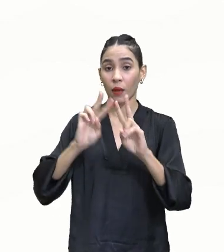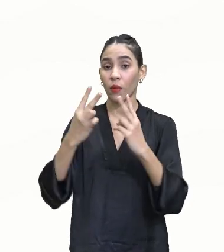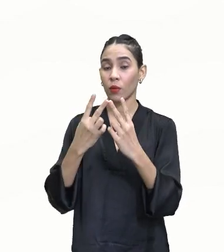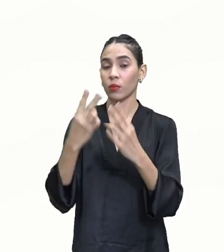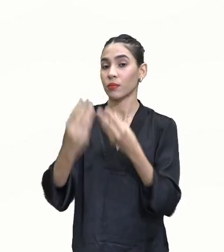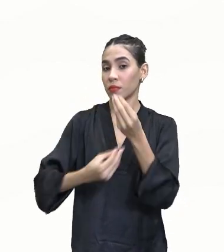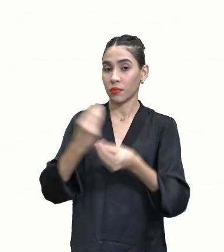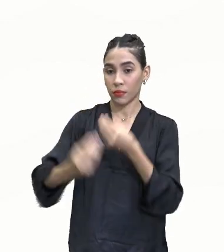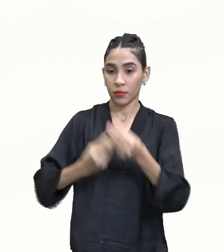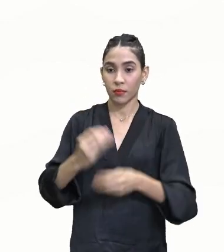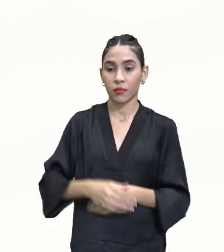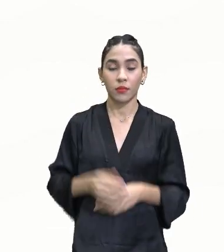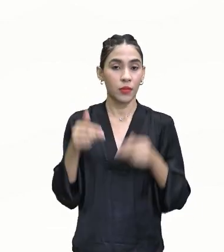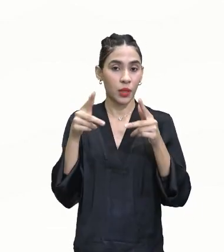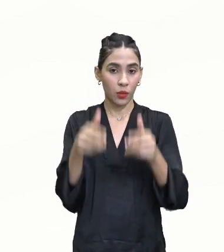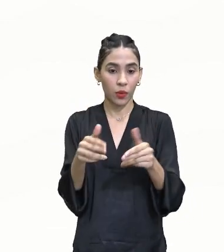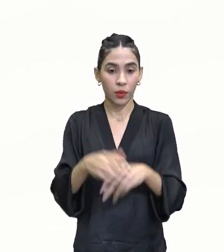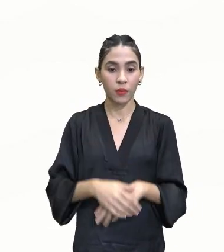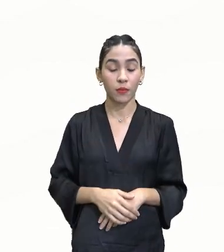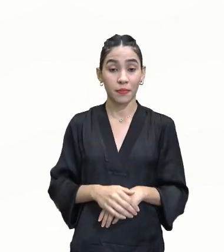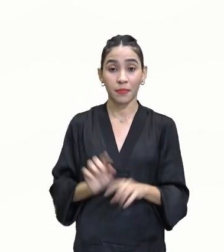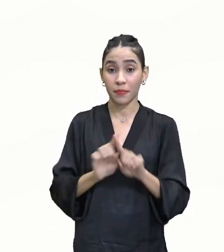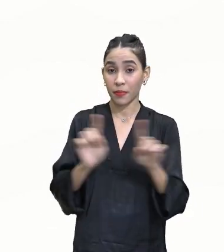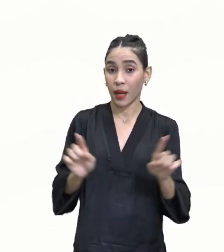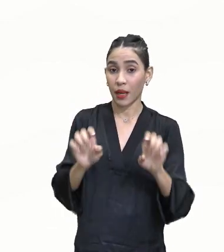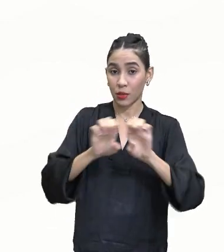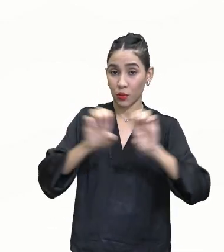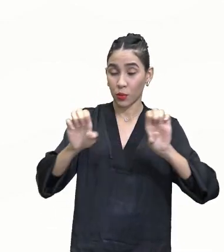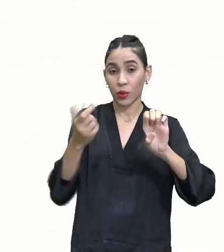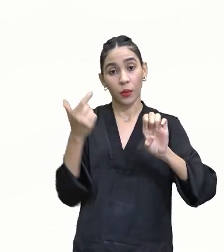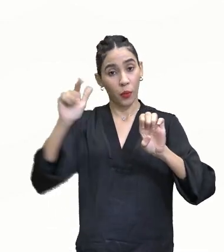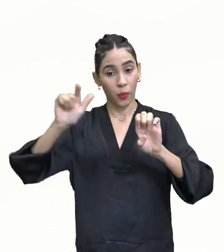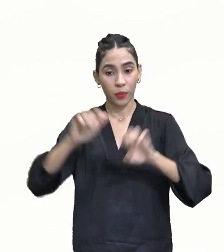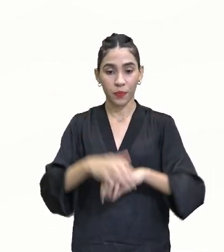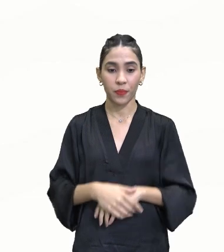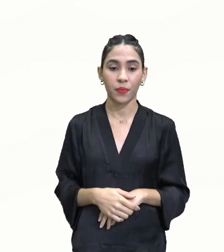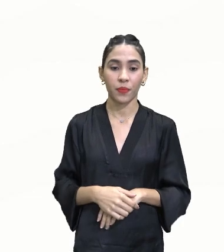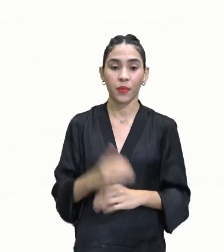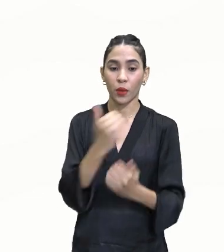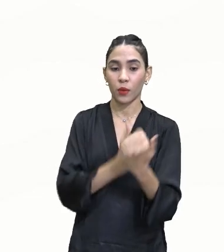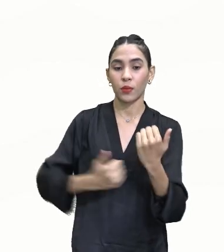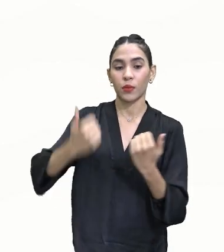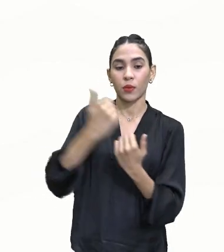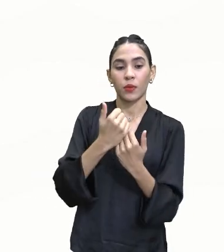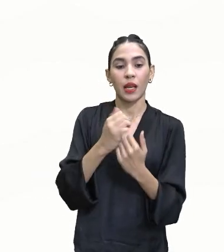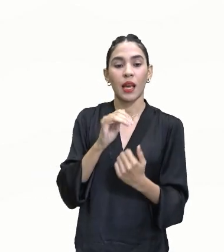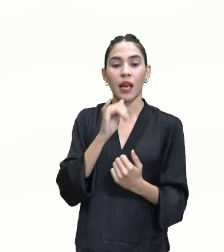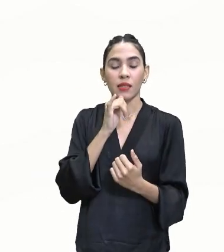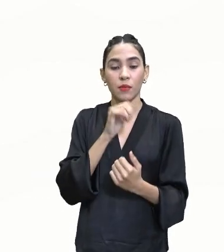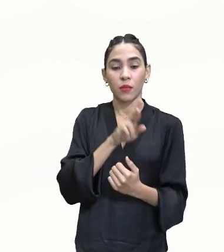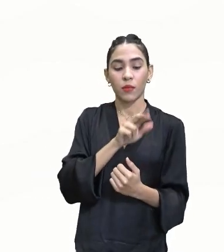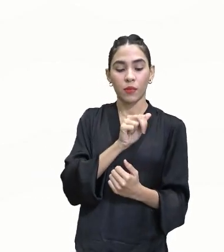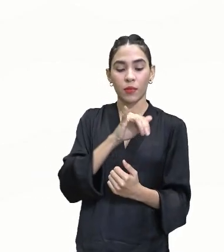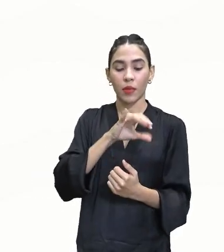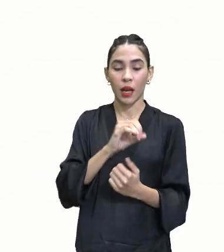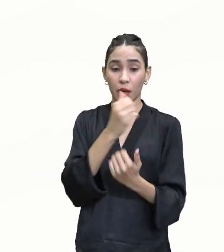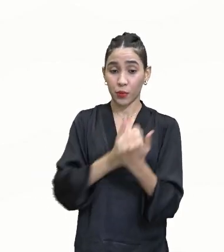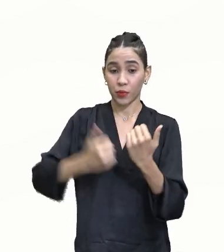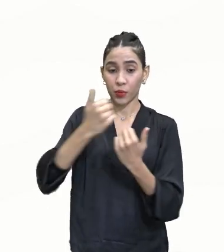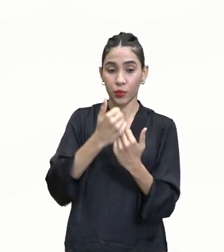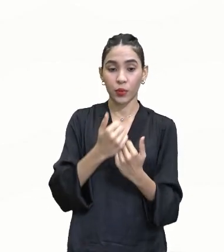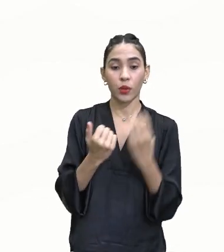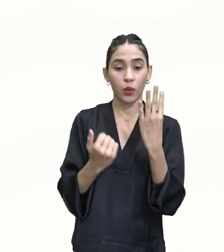como fica? Da mesma forma, só que agora a expressão é outra. Vamos substituir o valor do raio. Vai ficar